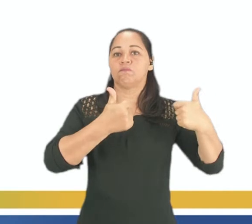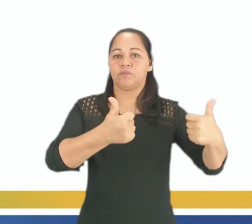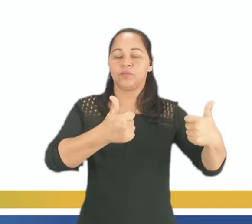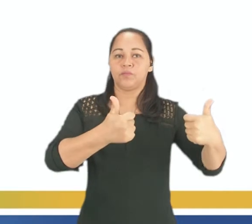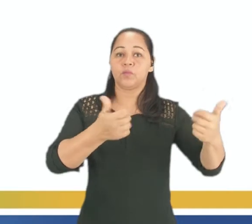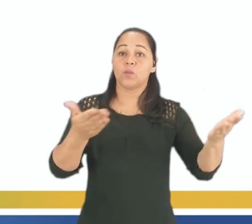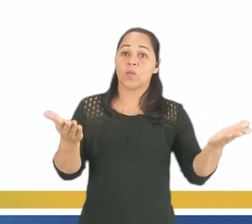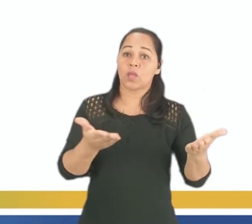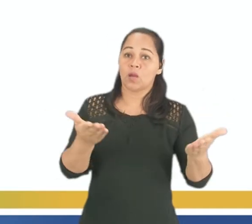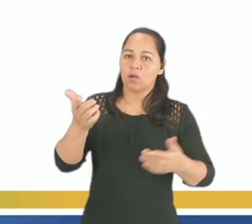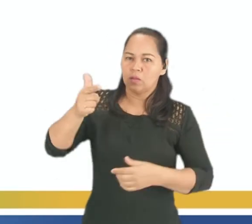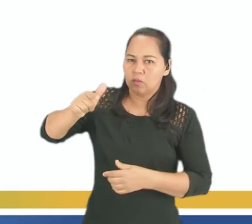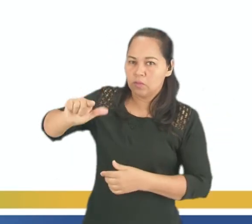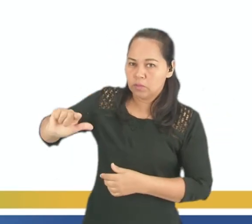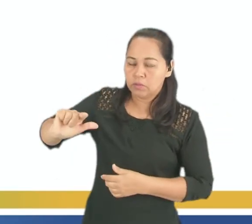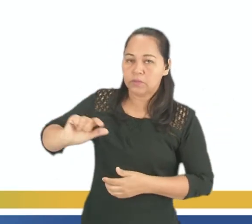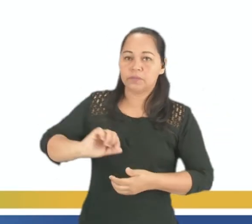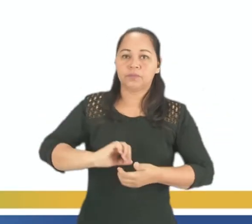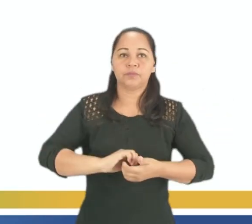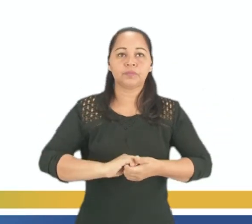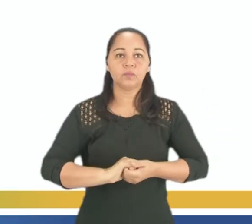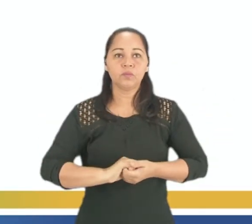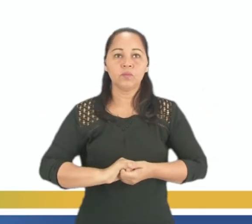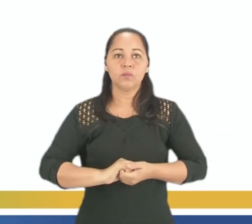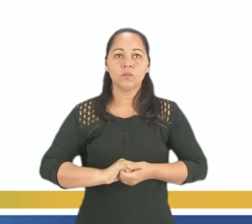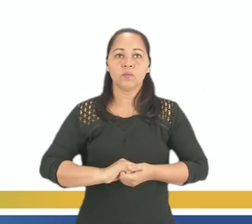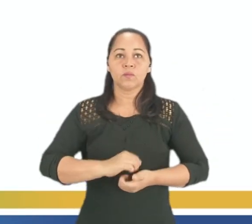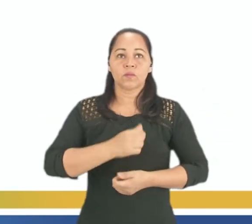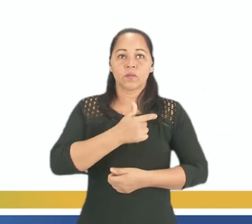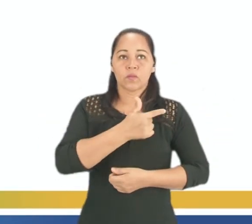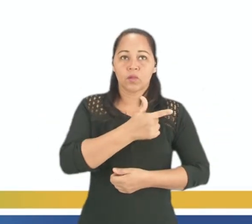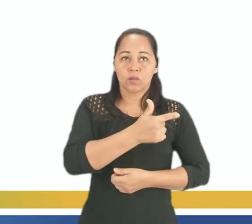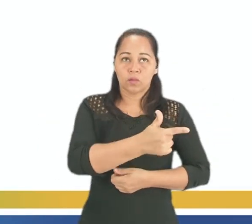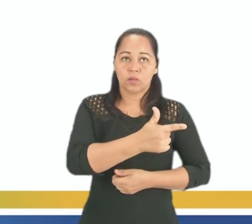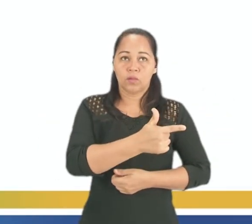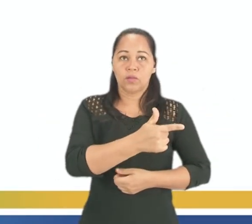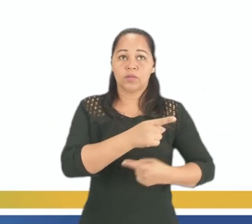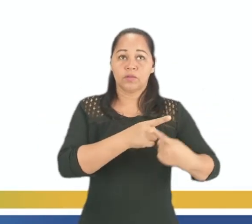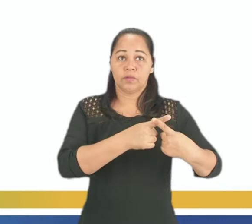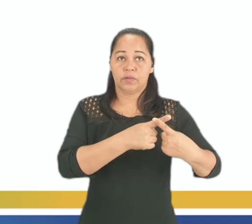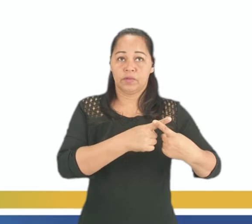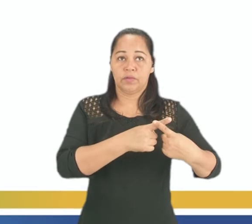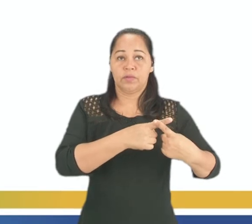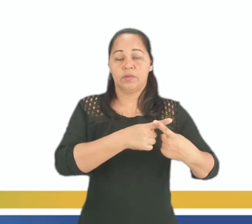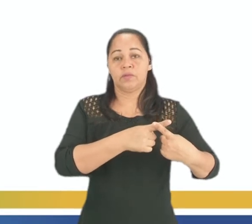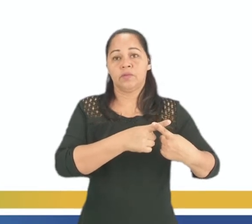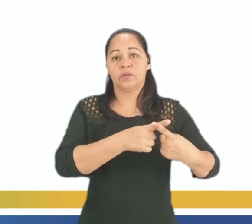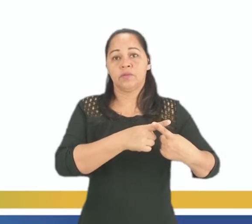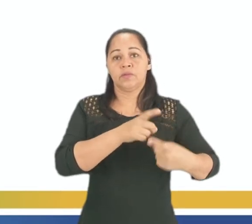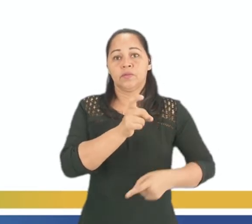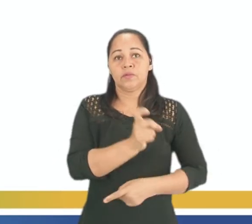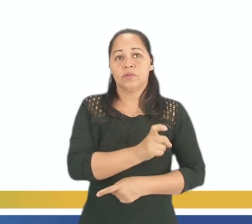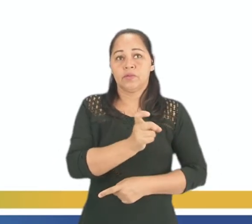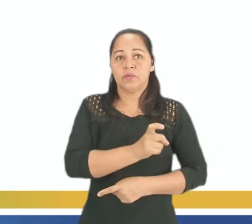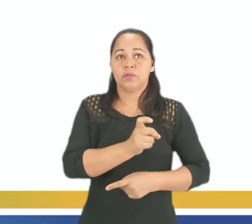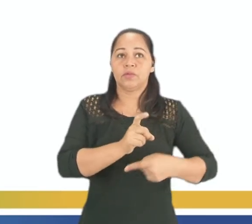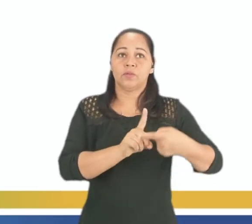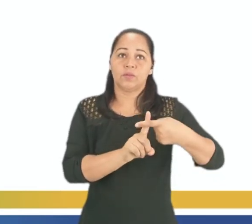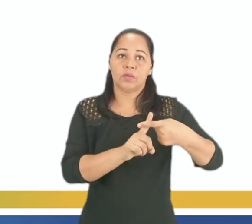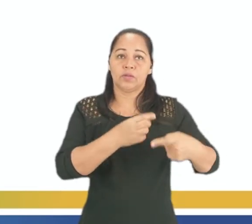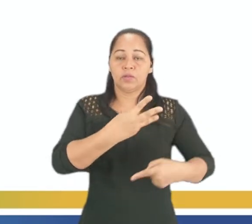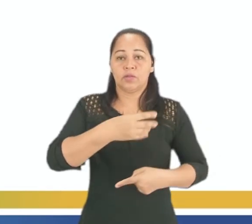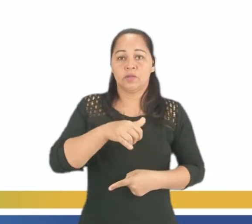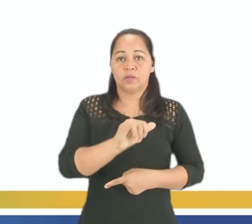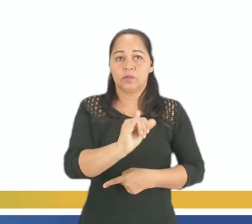agora na segunda equação, que é igual a 2 vezes x mais 3 vezes y igual a 55.